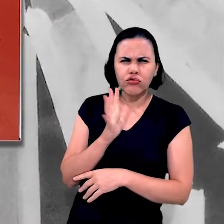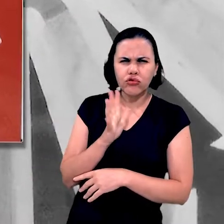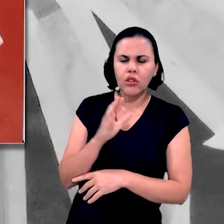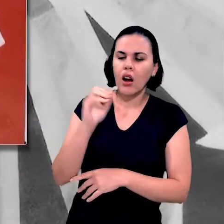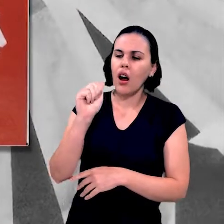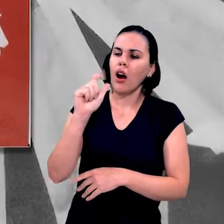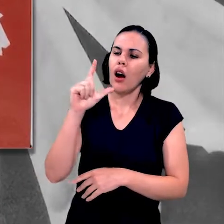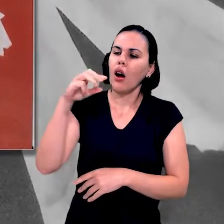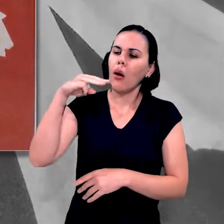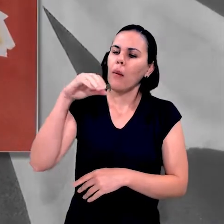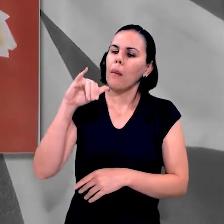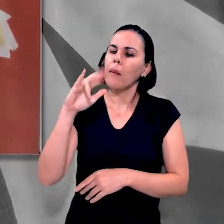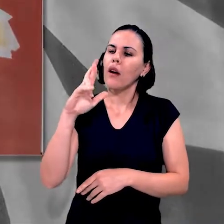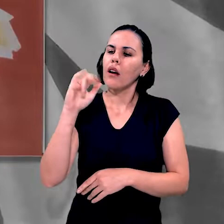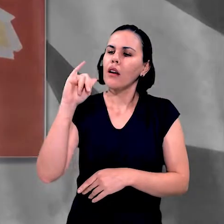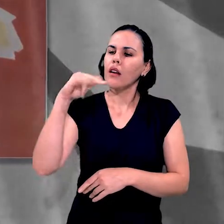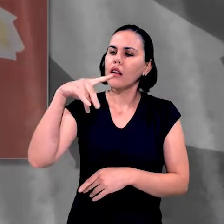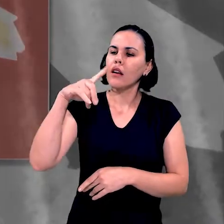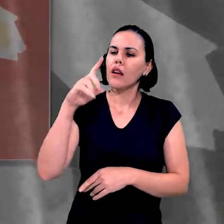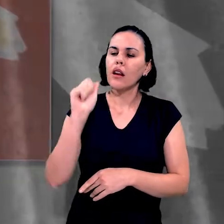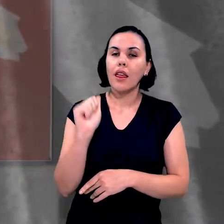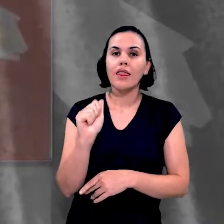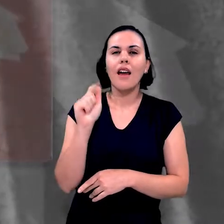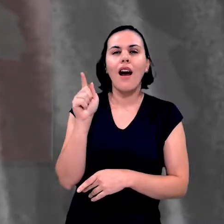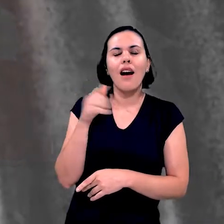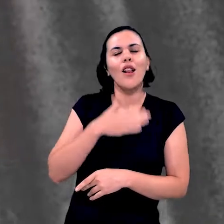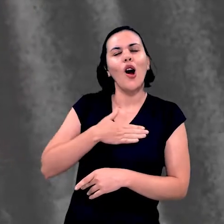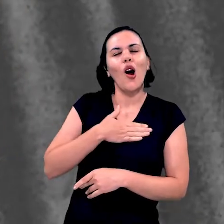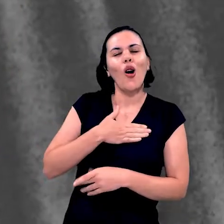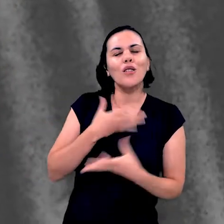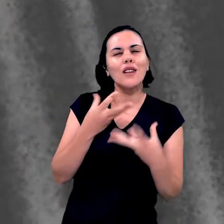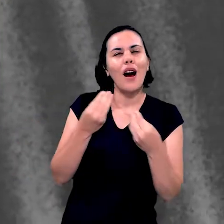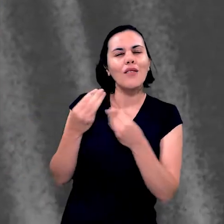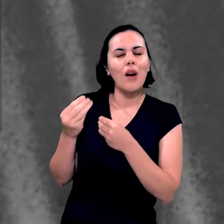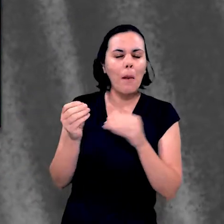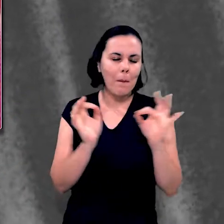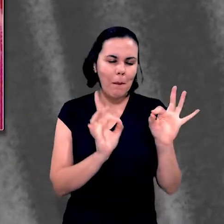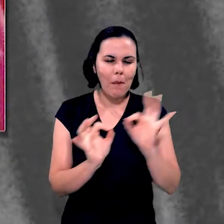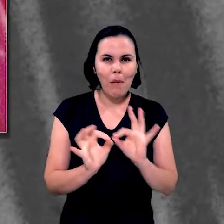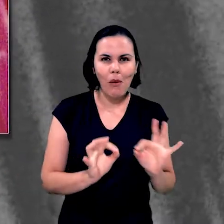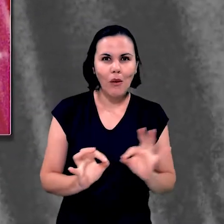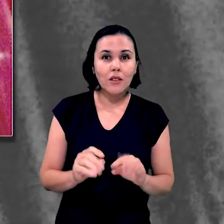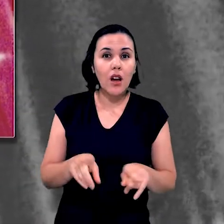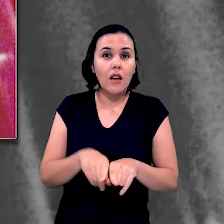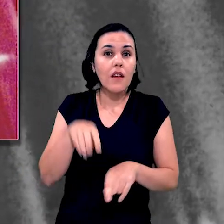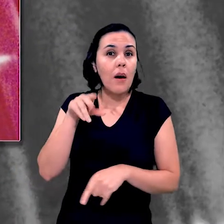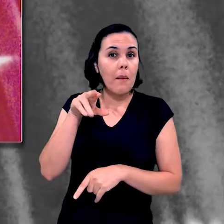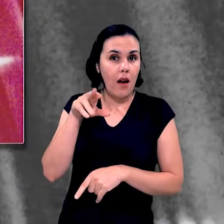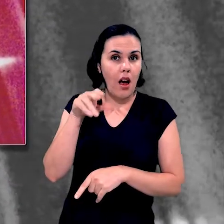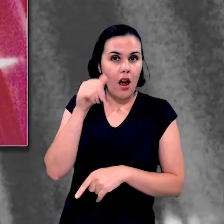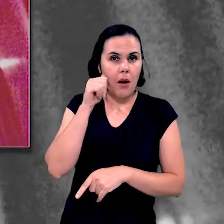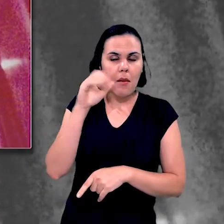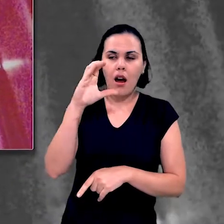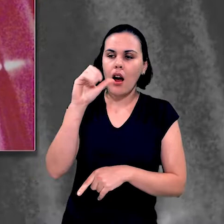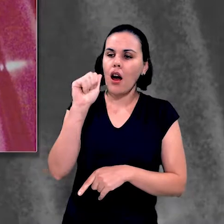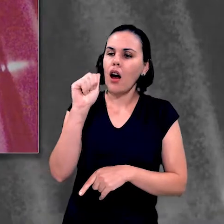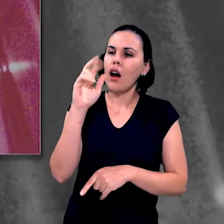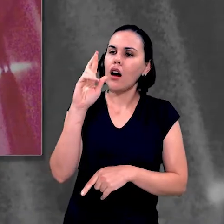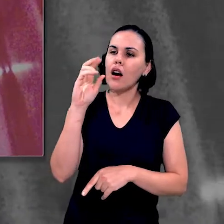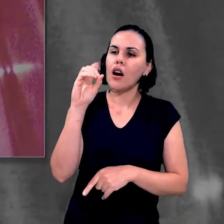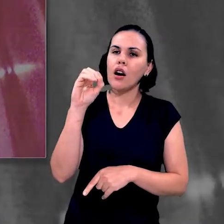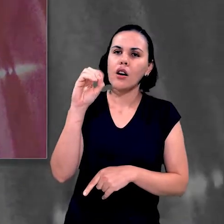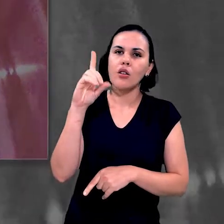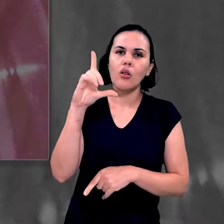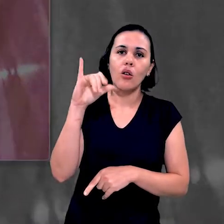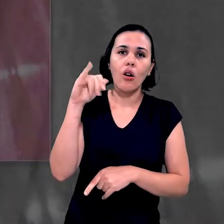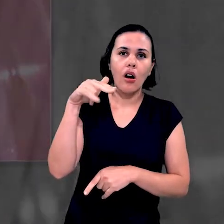dona Almerinda, diz, ela gostava muito de enfeitar. E tinha a irmã Carolina, que já